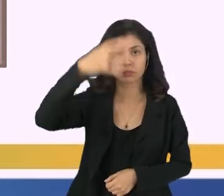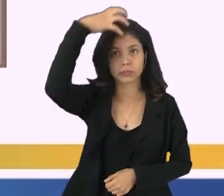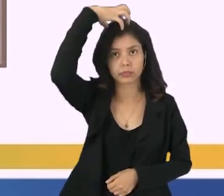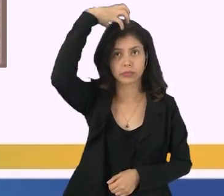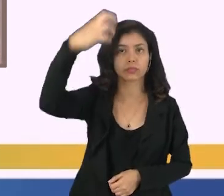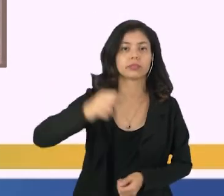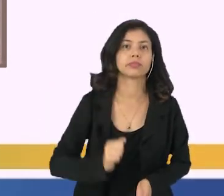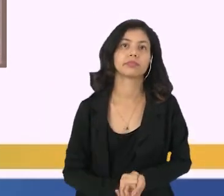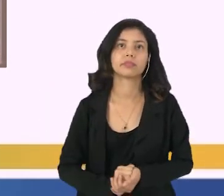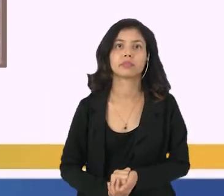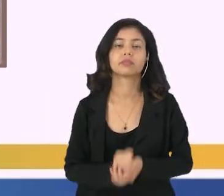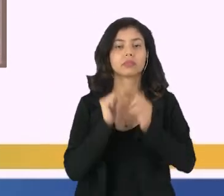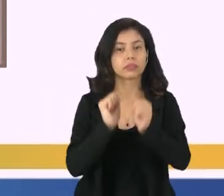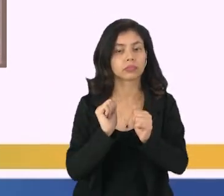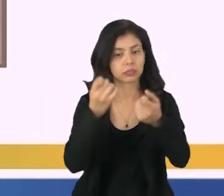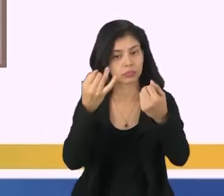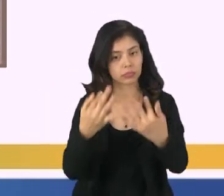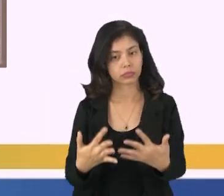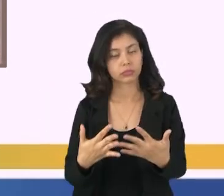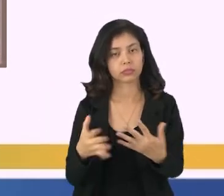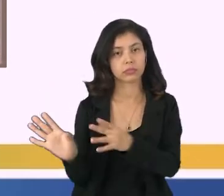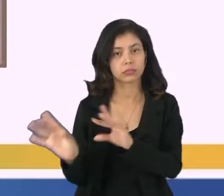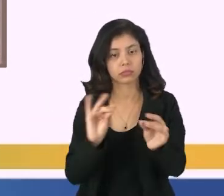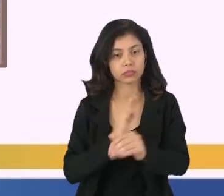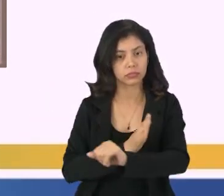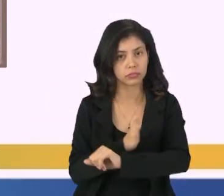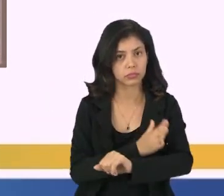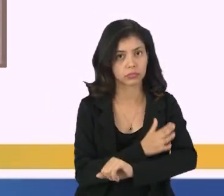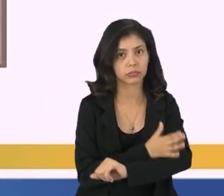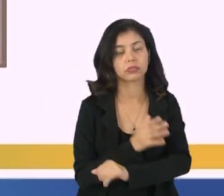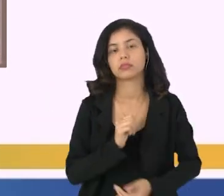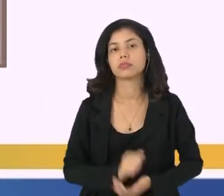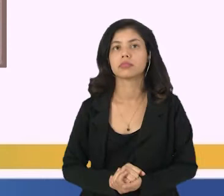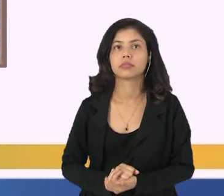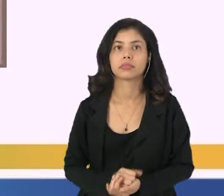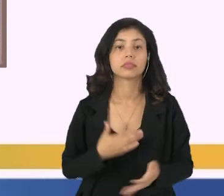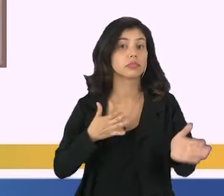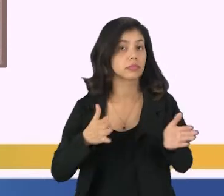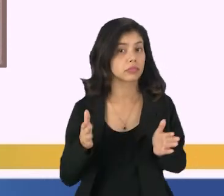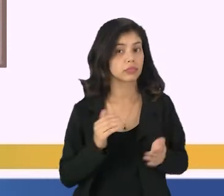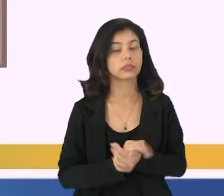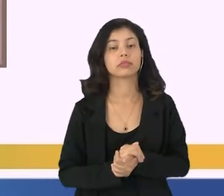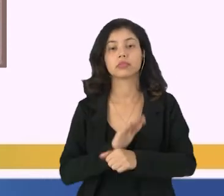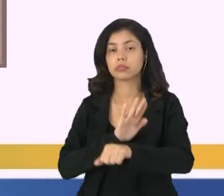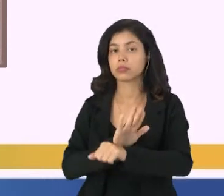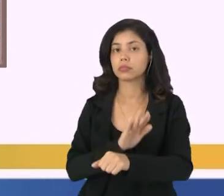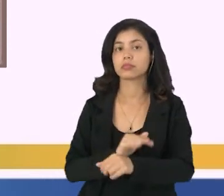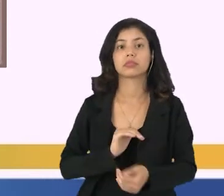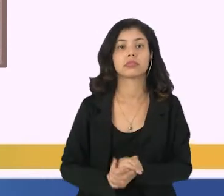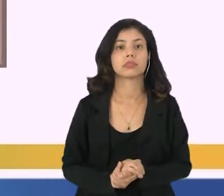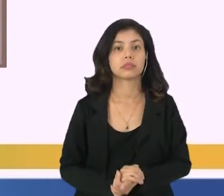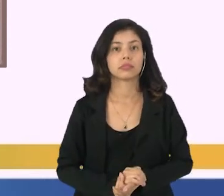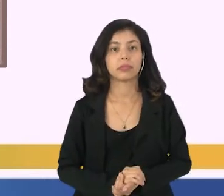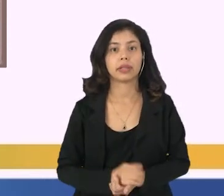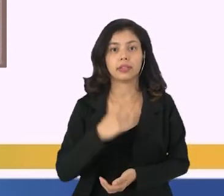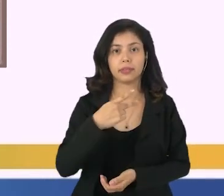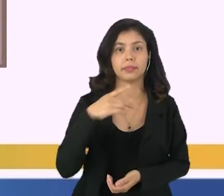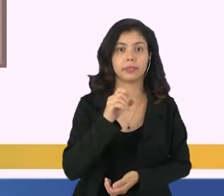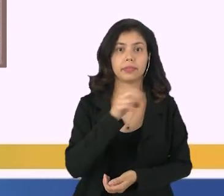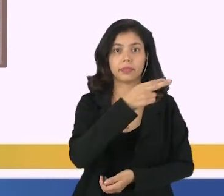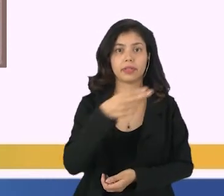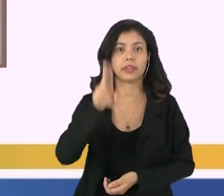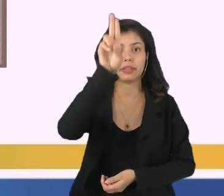coroa. Nesse sentido, podemos dizer que se tornou frequente, por exemplo, então, a participação também aí de padres, né, de